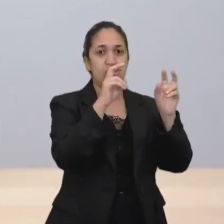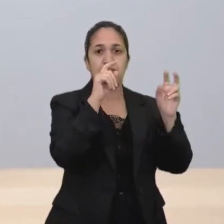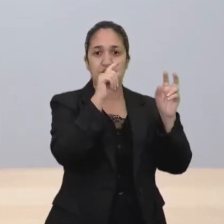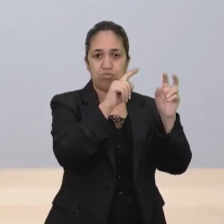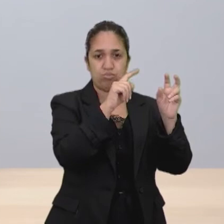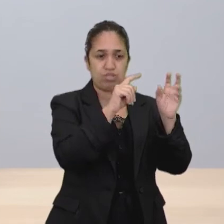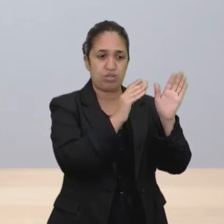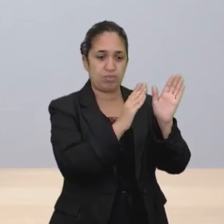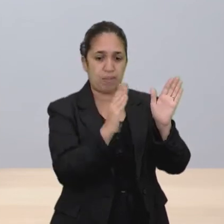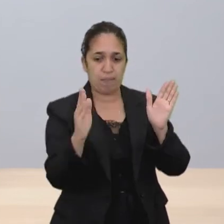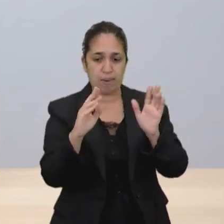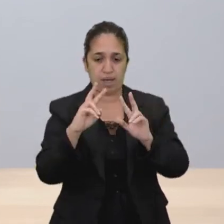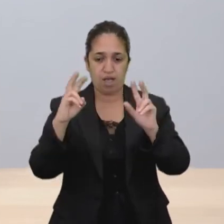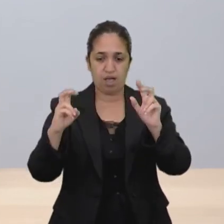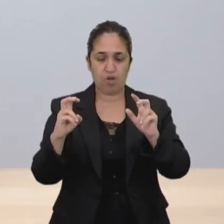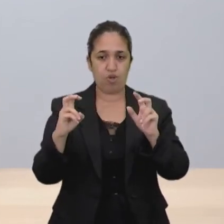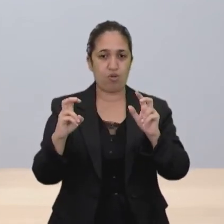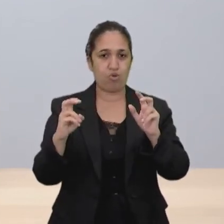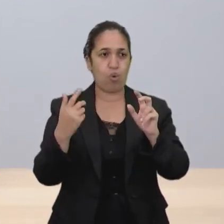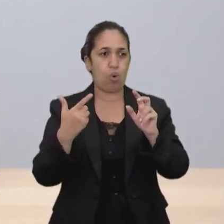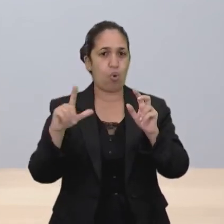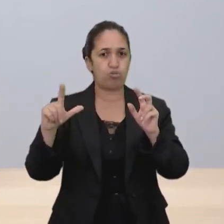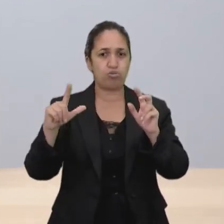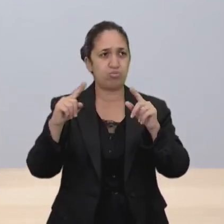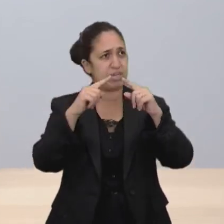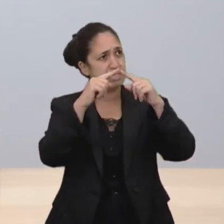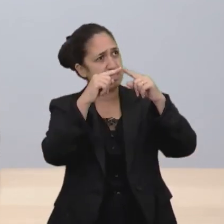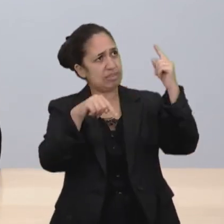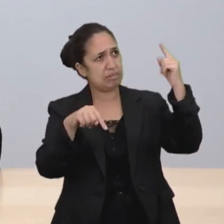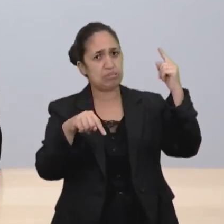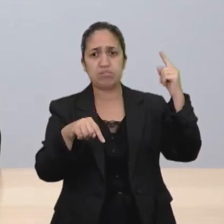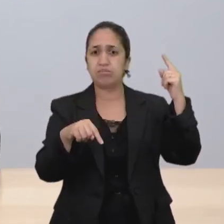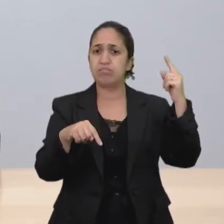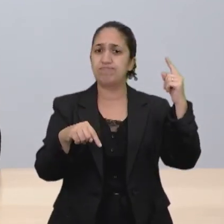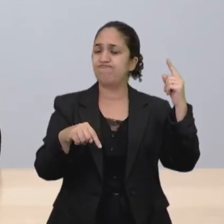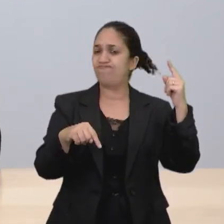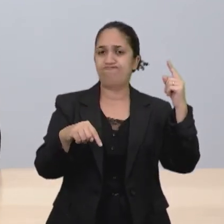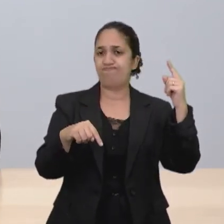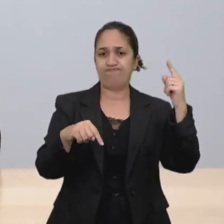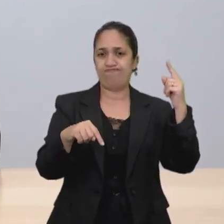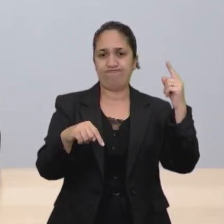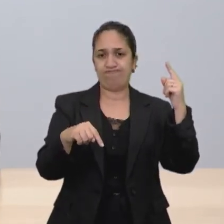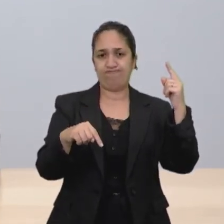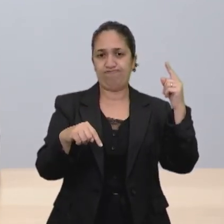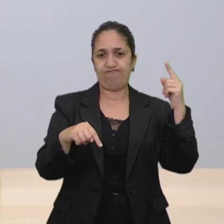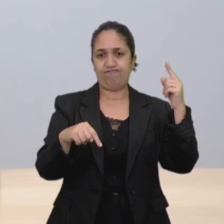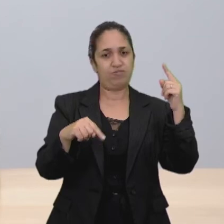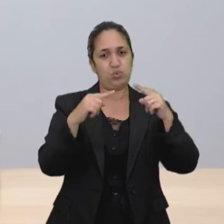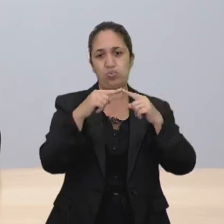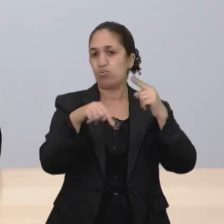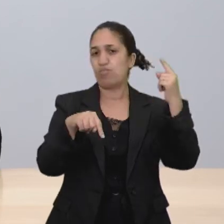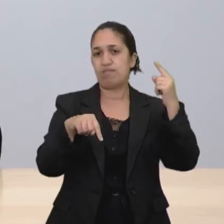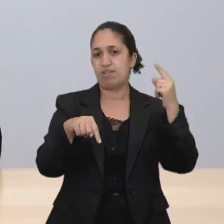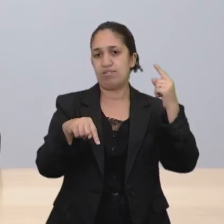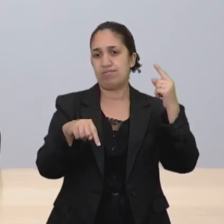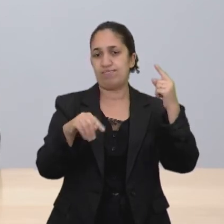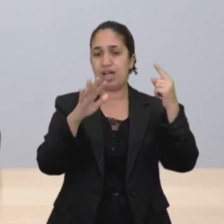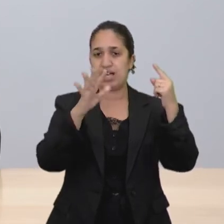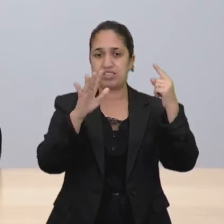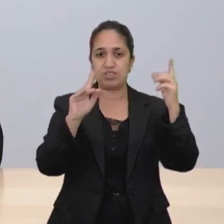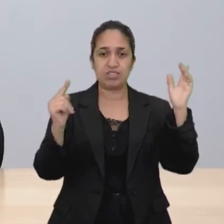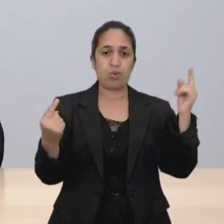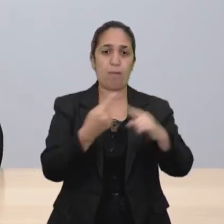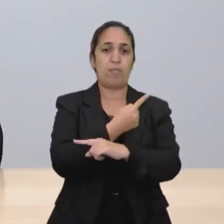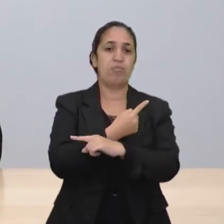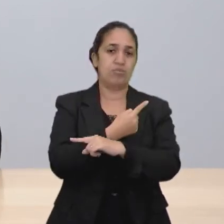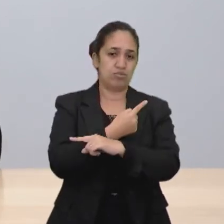mais para frente um outro enunciado, ele desfaz esse enunciado que você emitiu antes, ou seja, eles não se conversam, eles são até às vezes